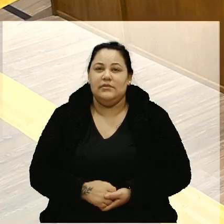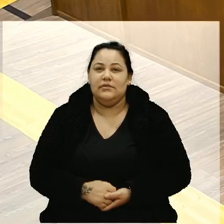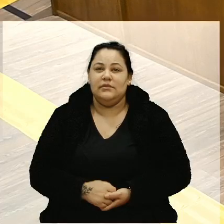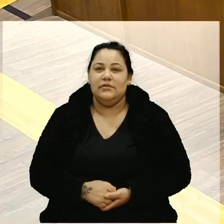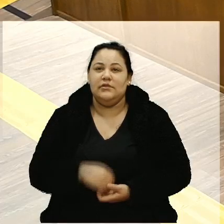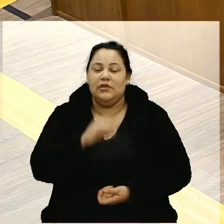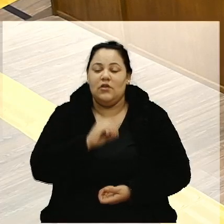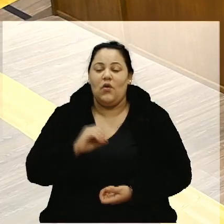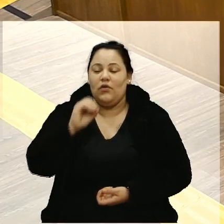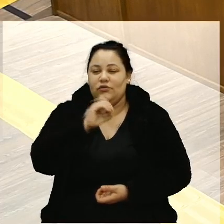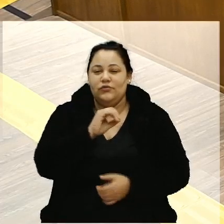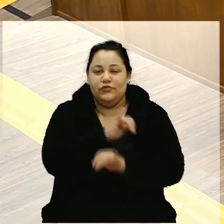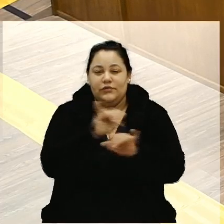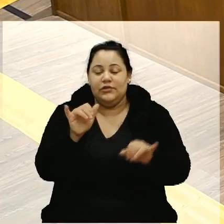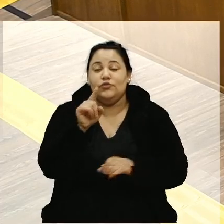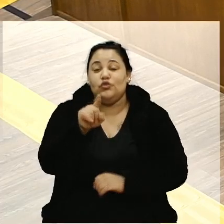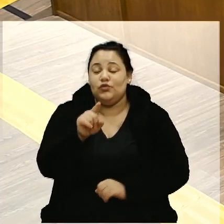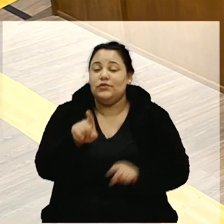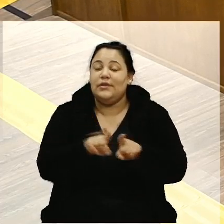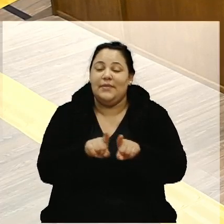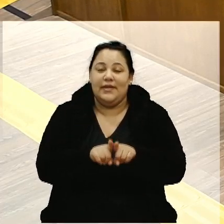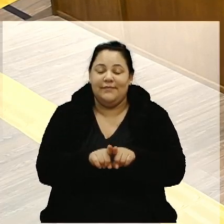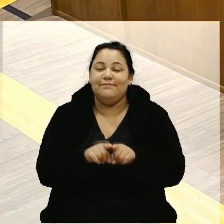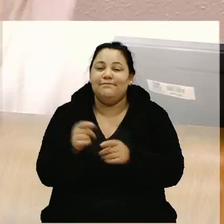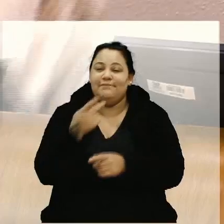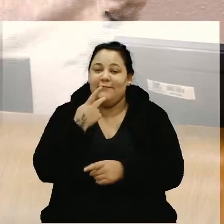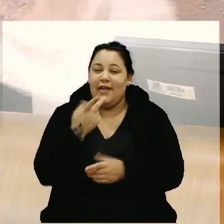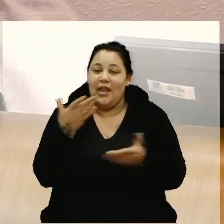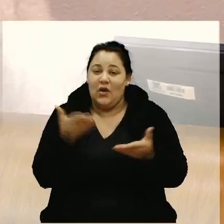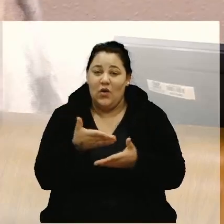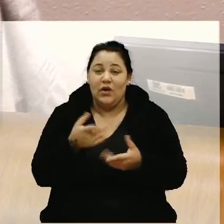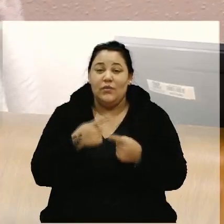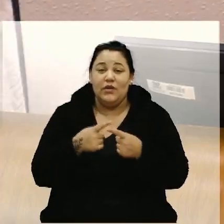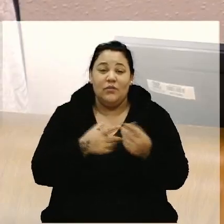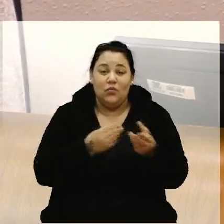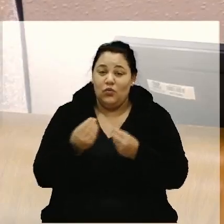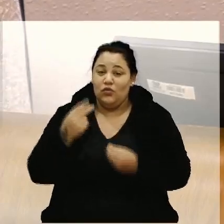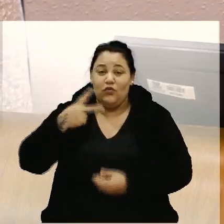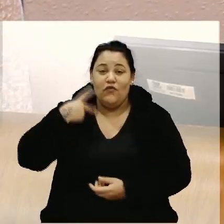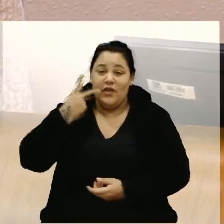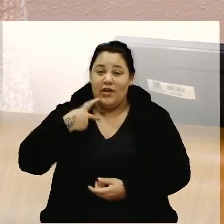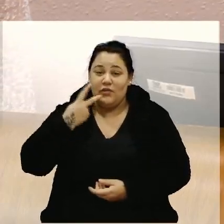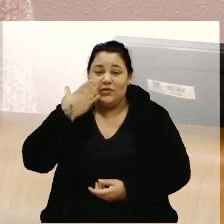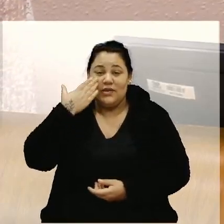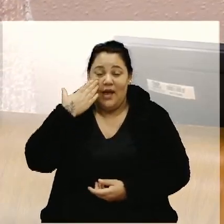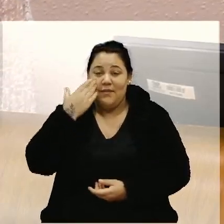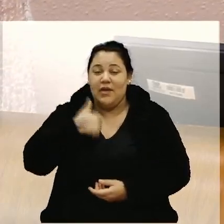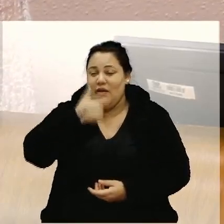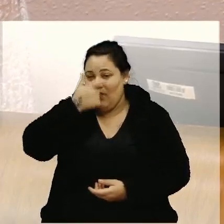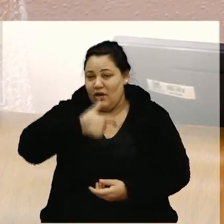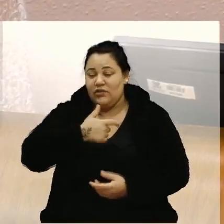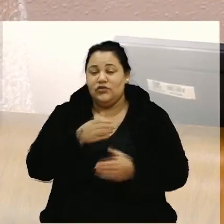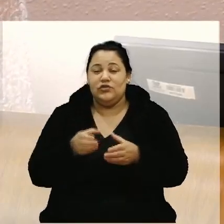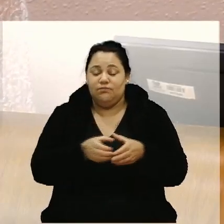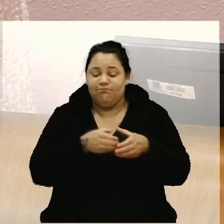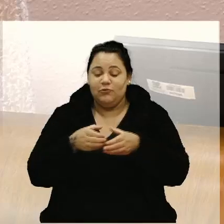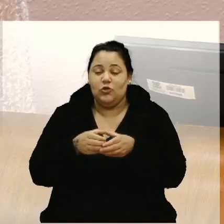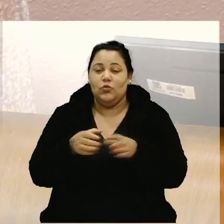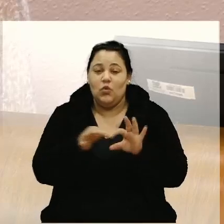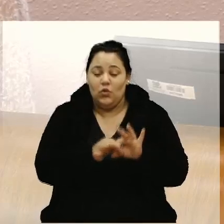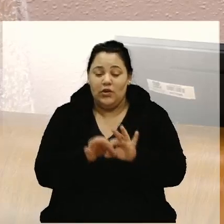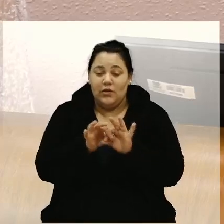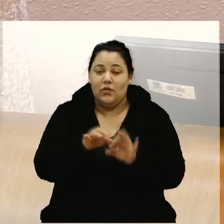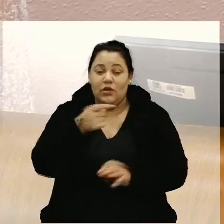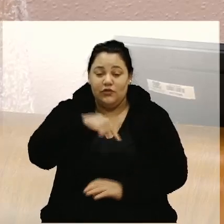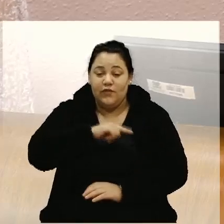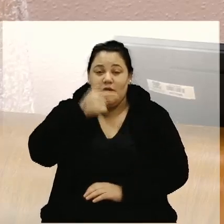ótima notícia que o senhor também traz, porque muitos vereadores sabem, eu acho que estando em conjunto, em união, a gente vai conseguir